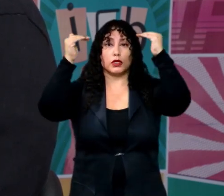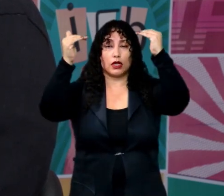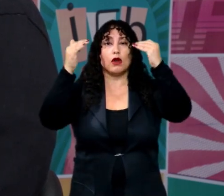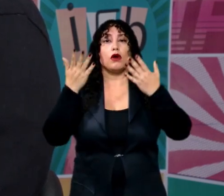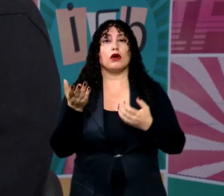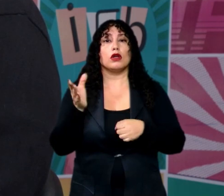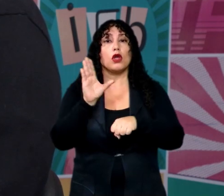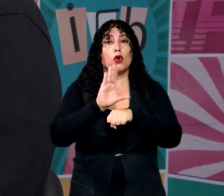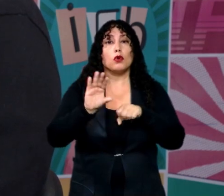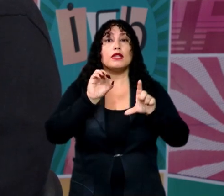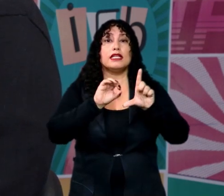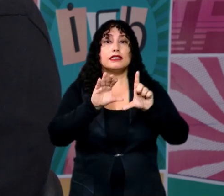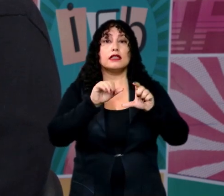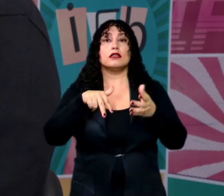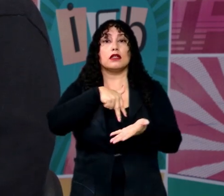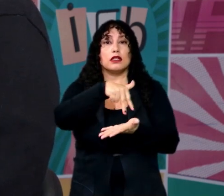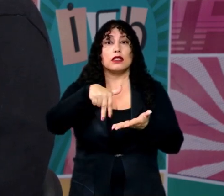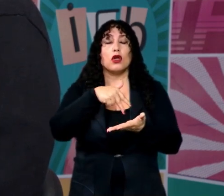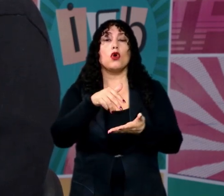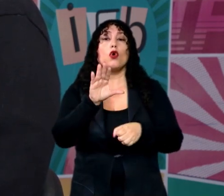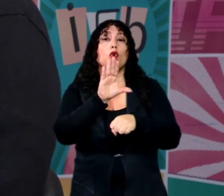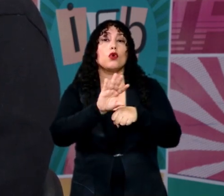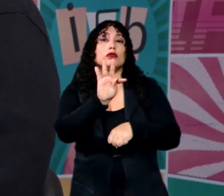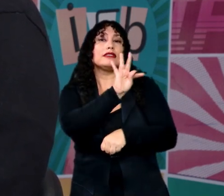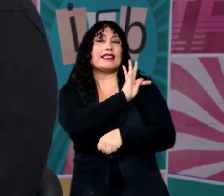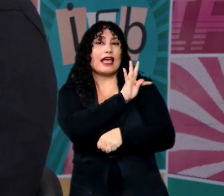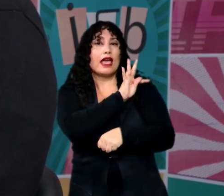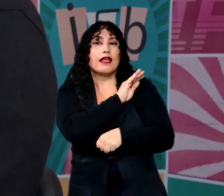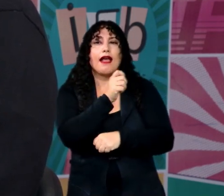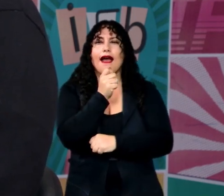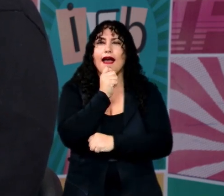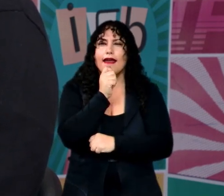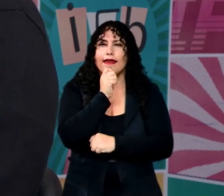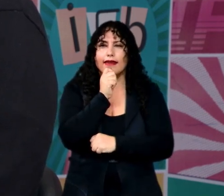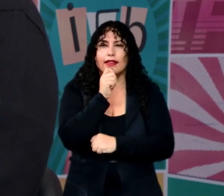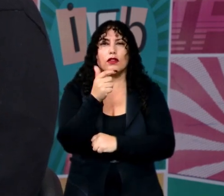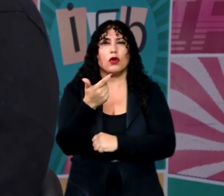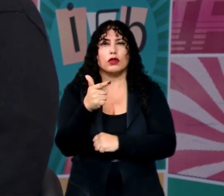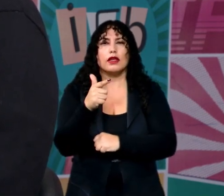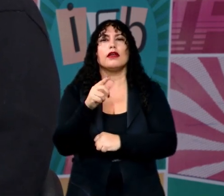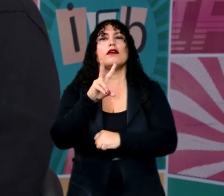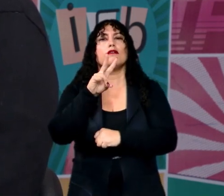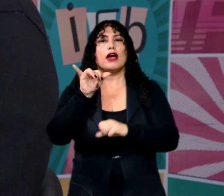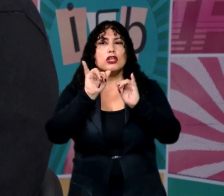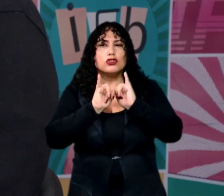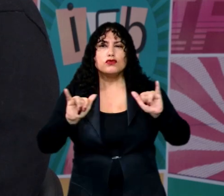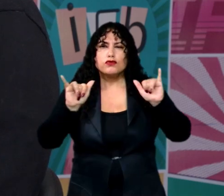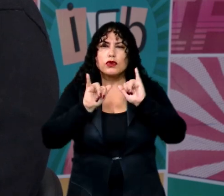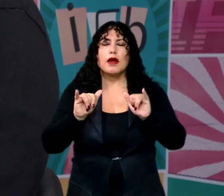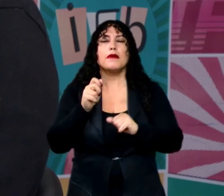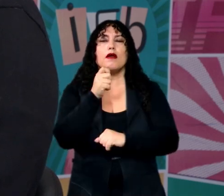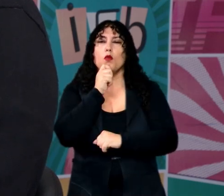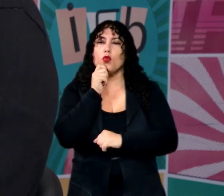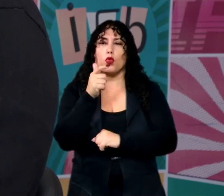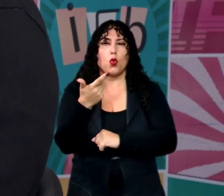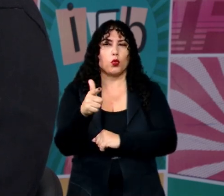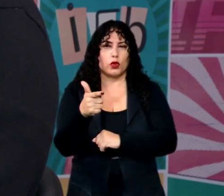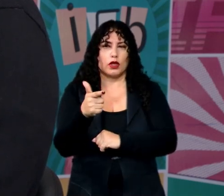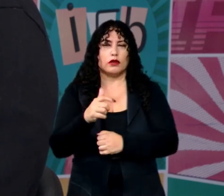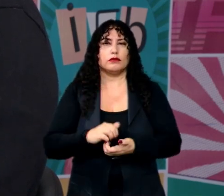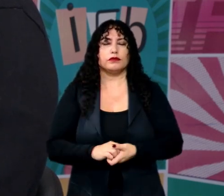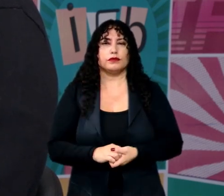curso de licenciatura em dança. O curso técnico a gente ainda não tem, e tá para sair, mas ainda não tem.